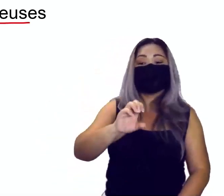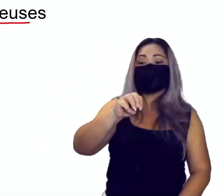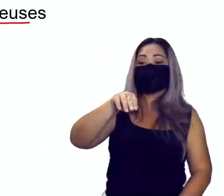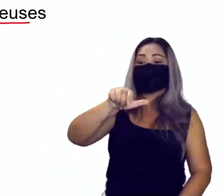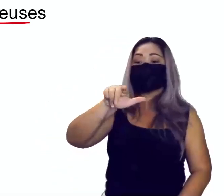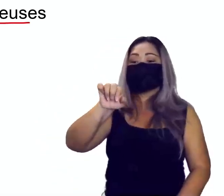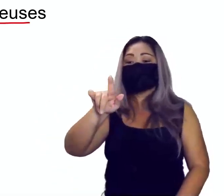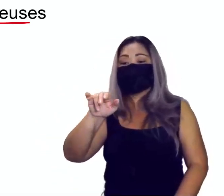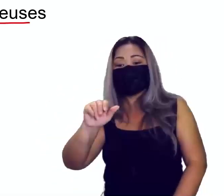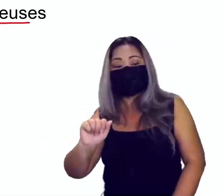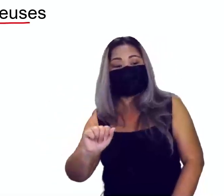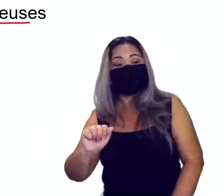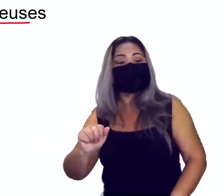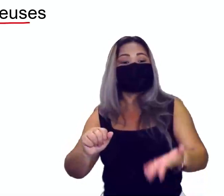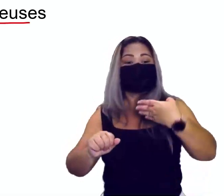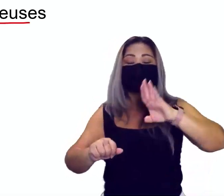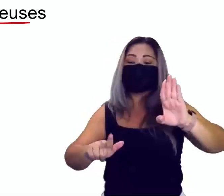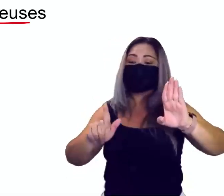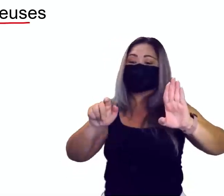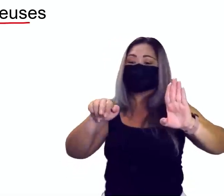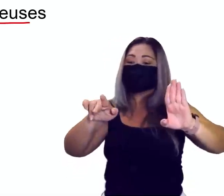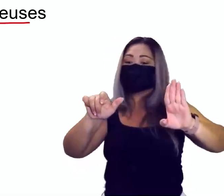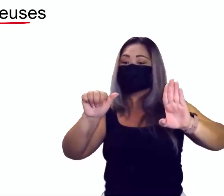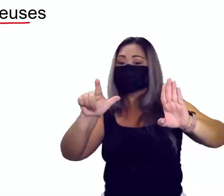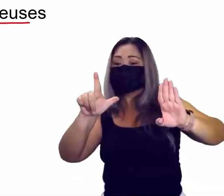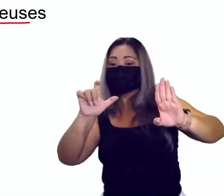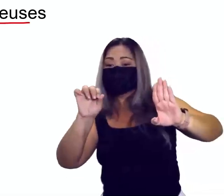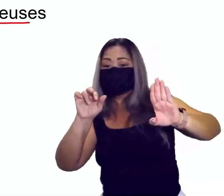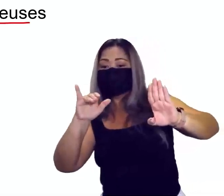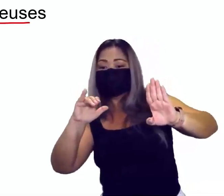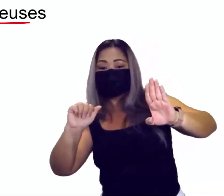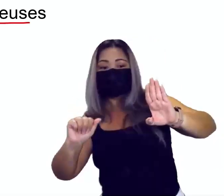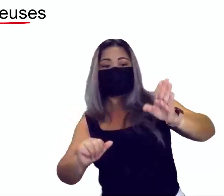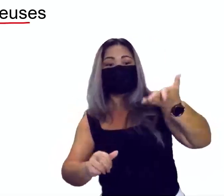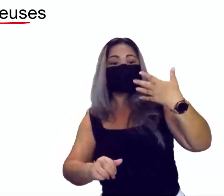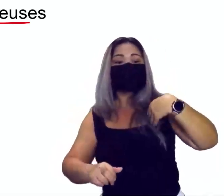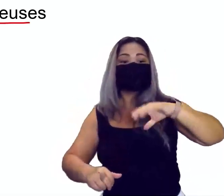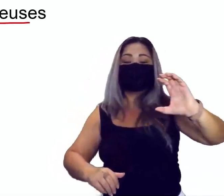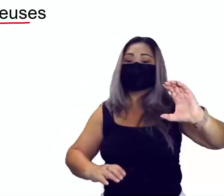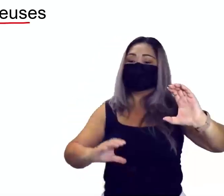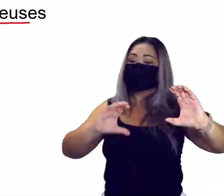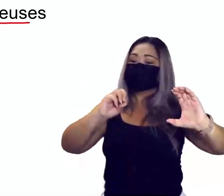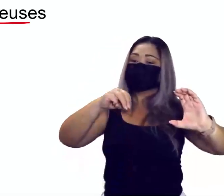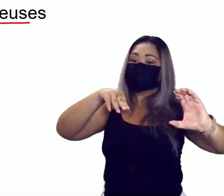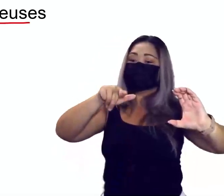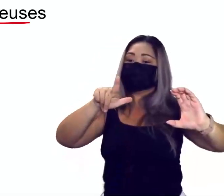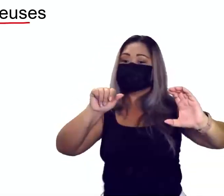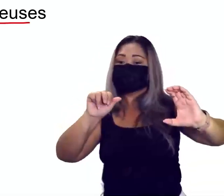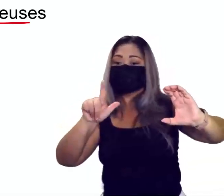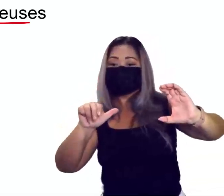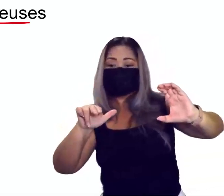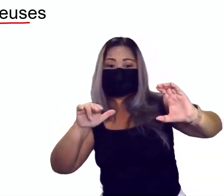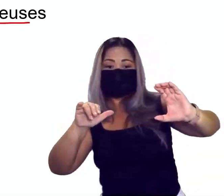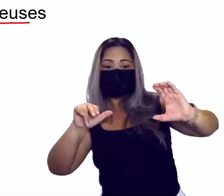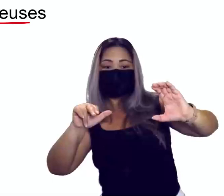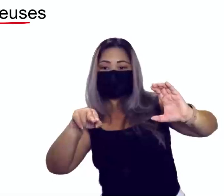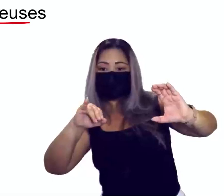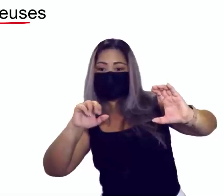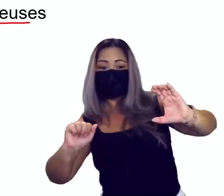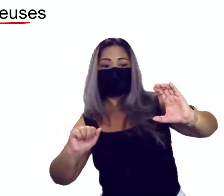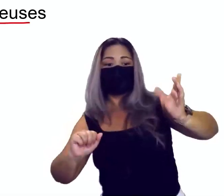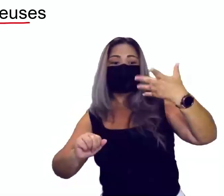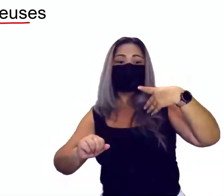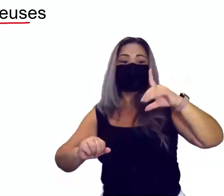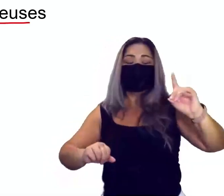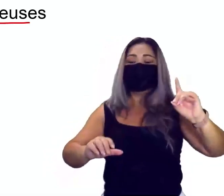cosmologia? Ou B, genealogia? Ou C, cosmogonia?